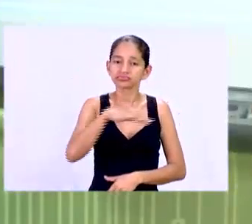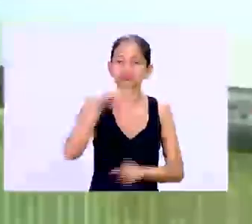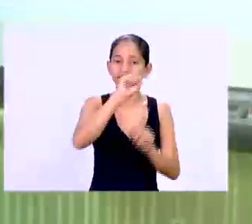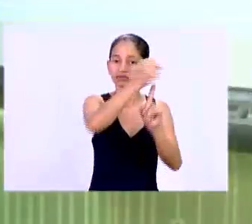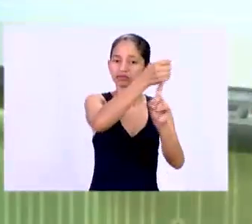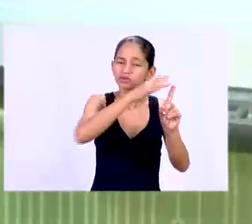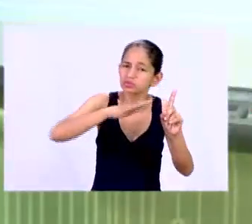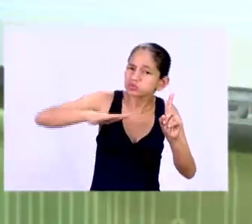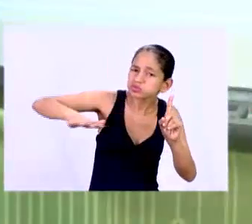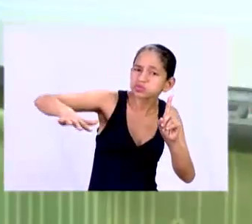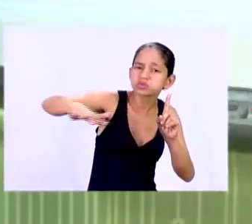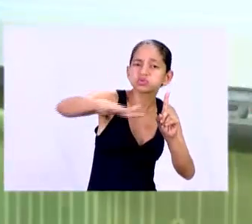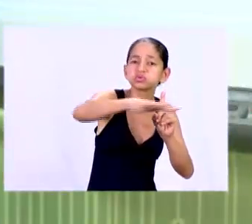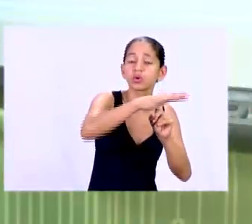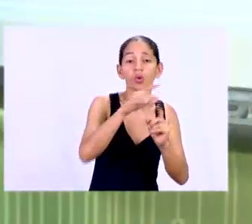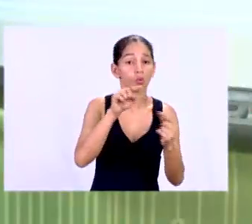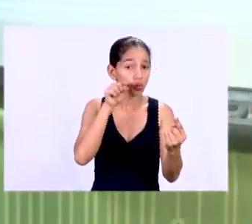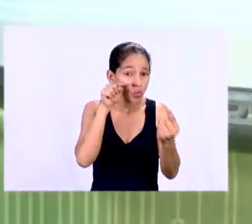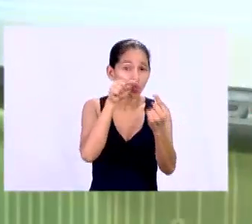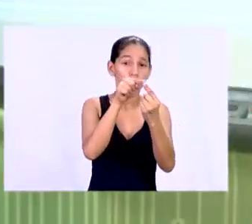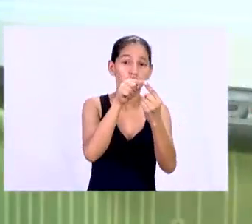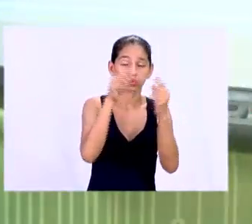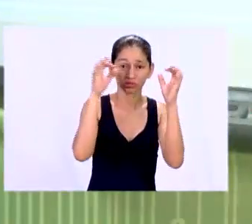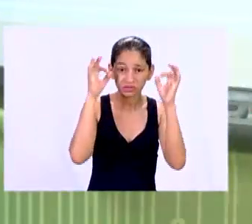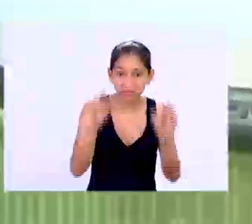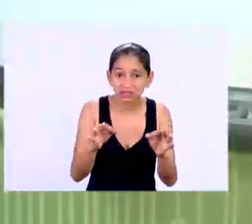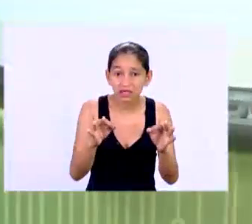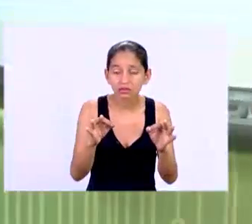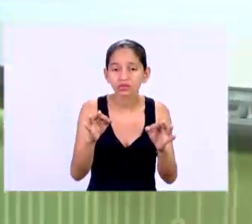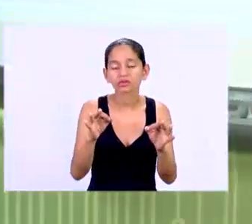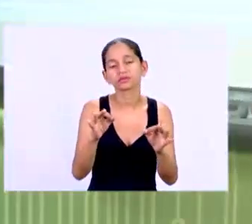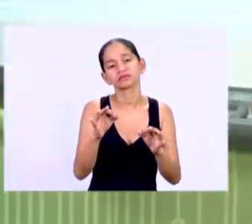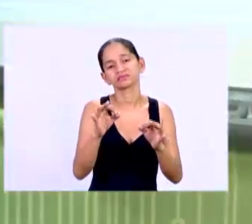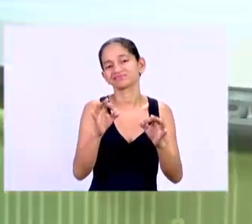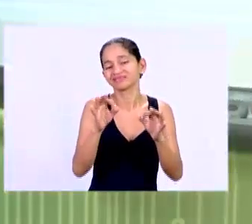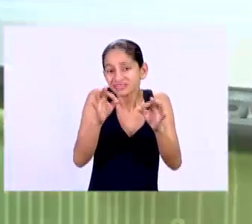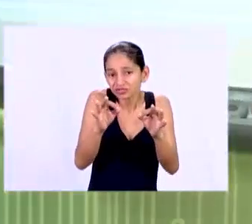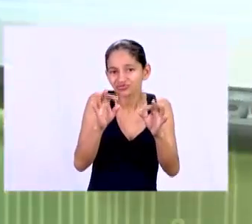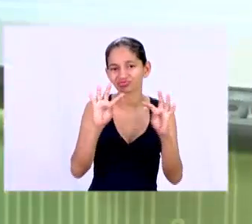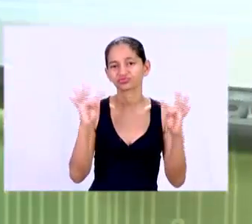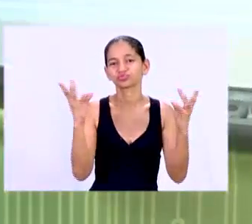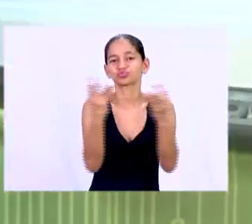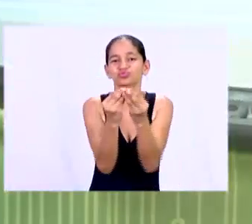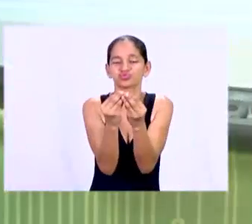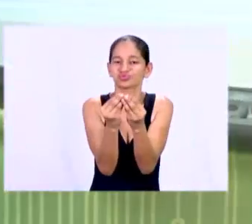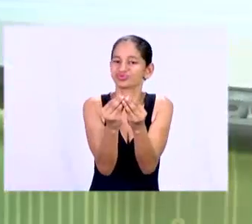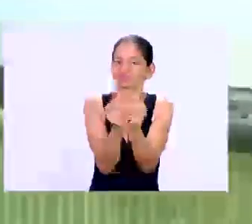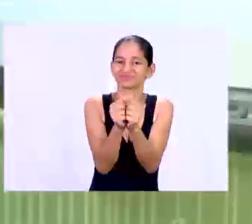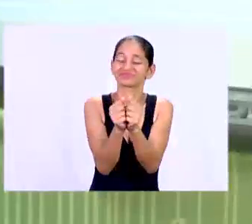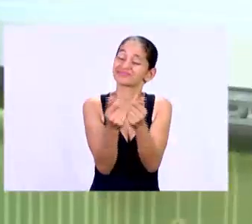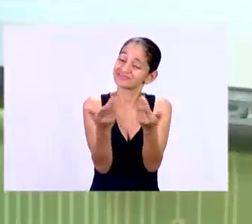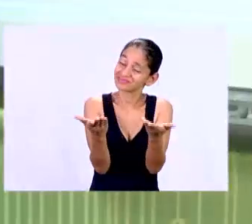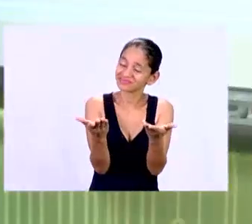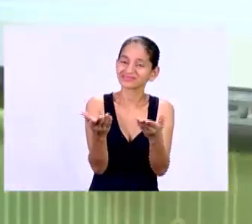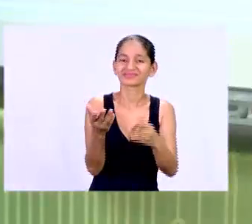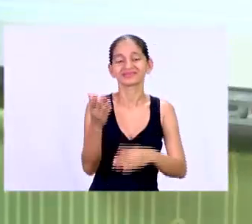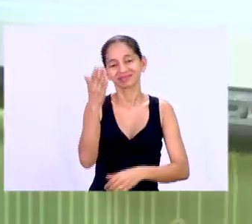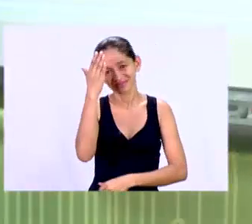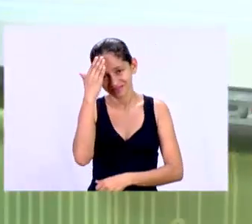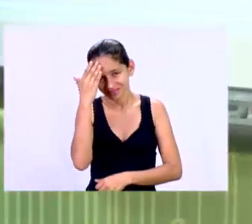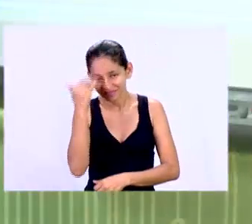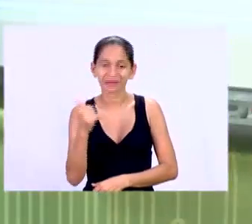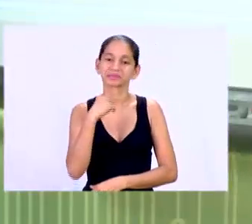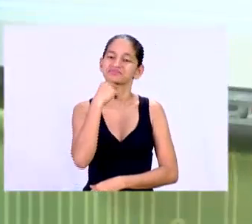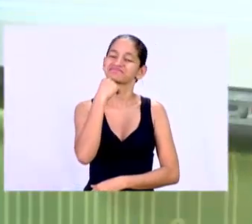Ou o ideal é que alcance e possa suprir as necessidades de todos. Como nós sabemos que